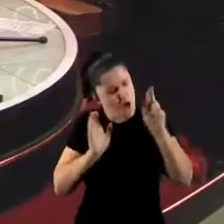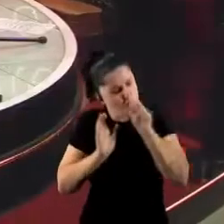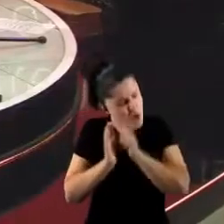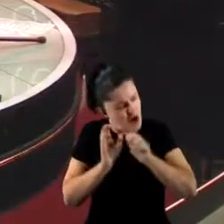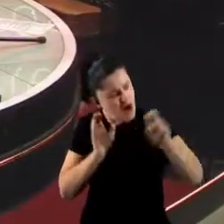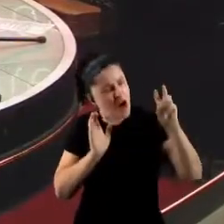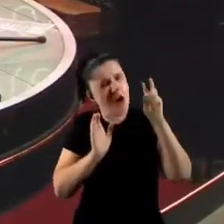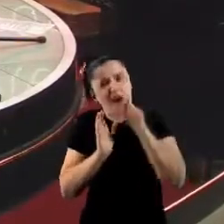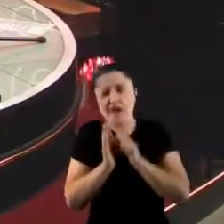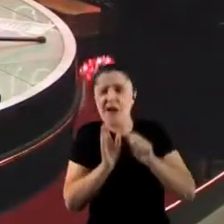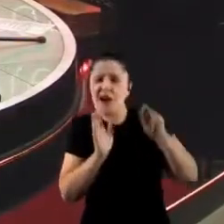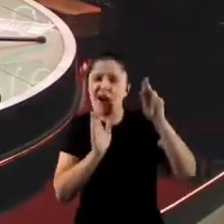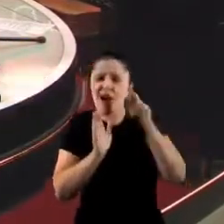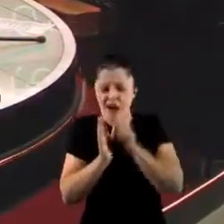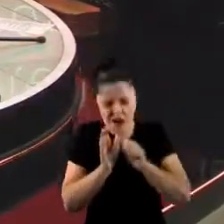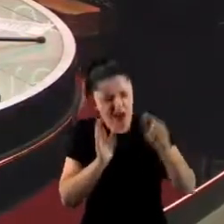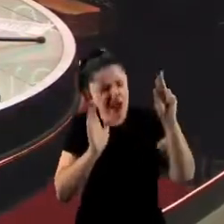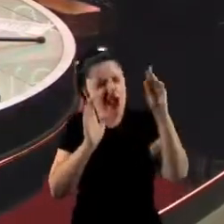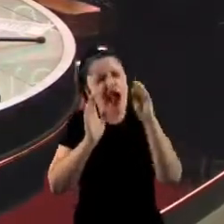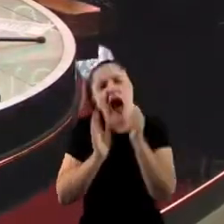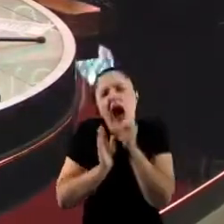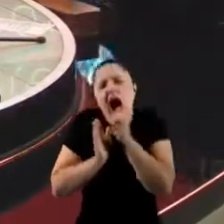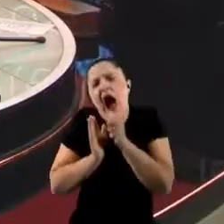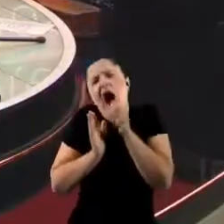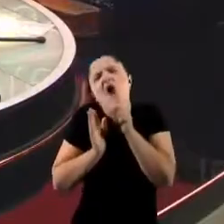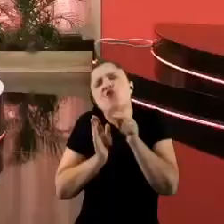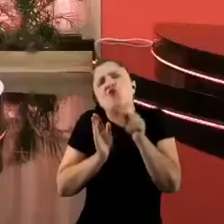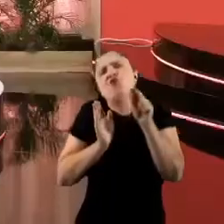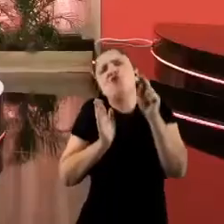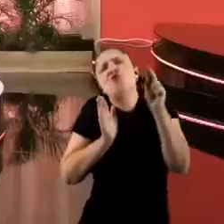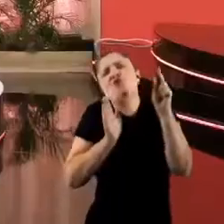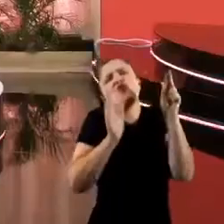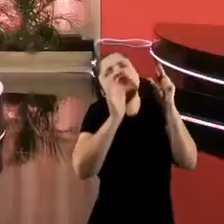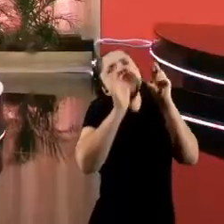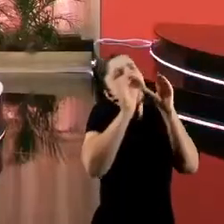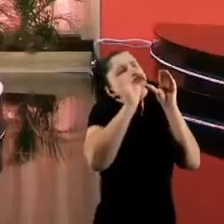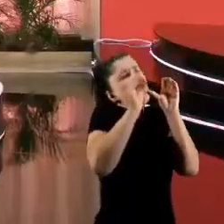E lá de coração, cachorro, lá de coração.